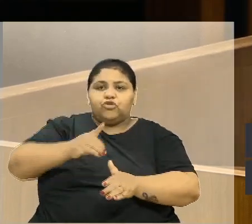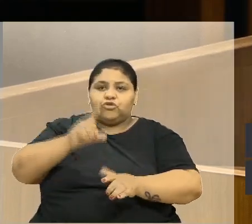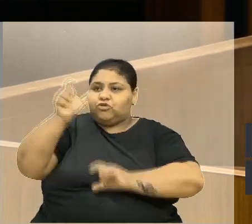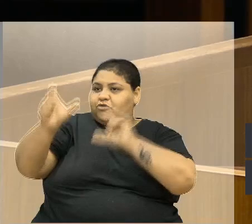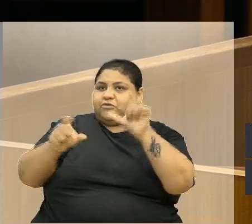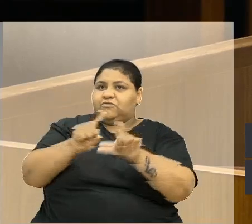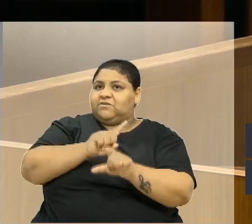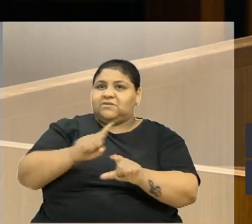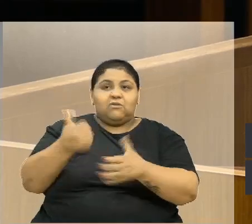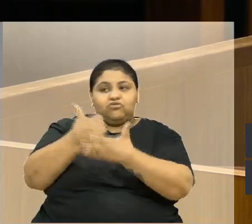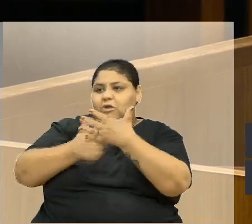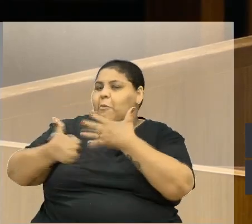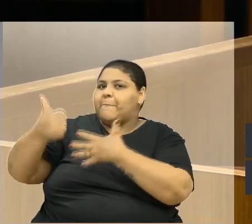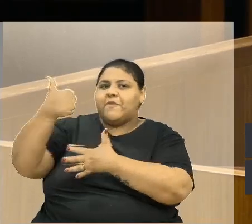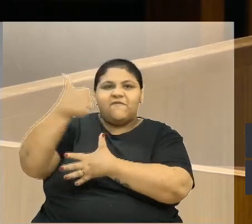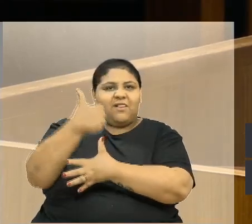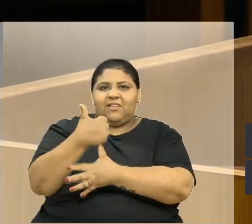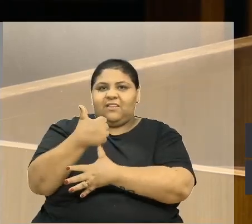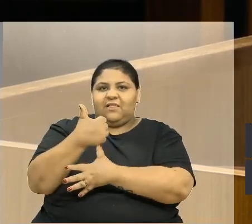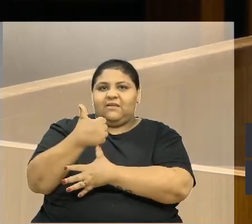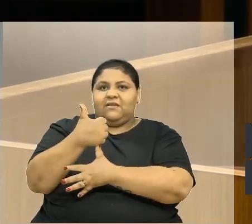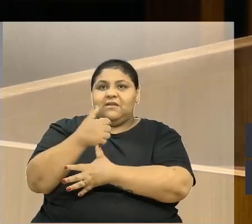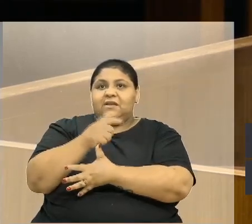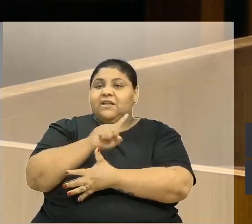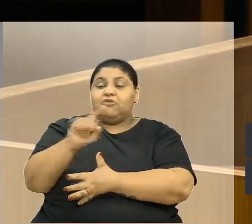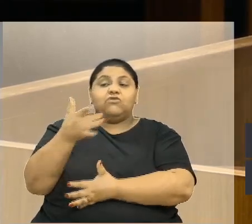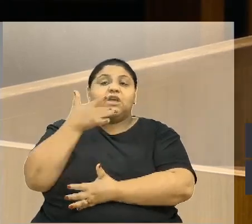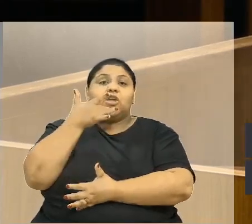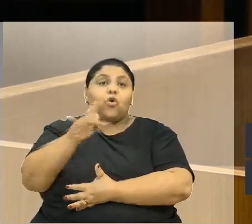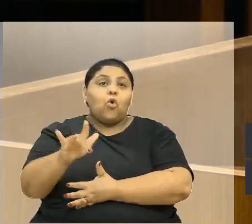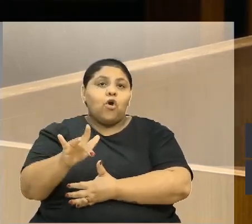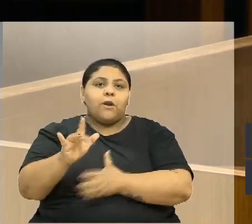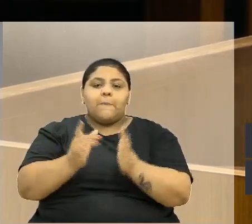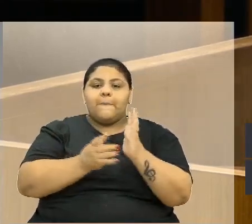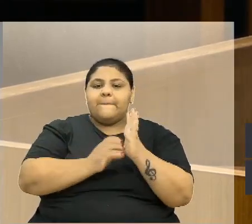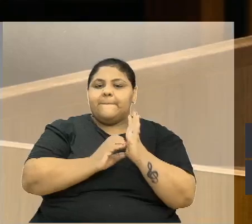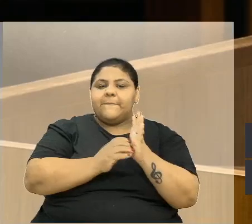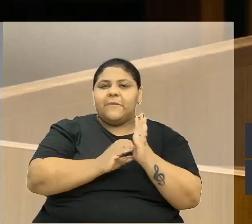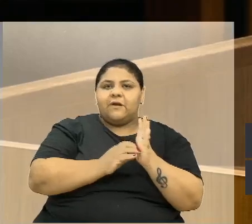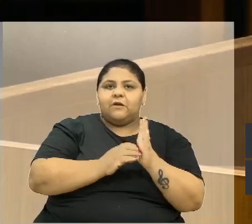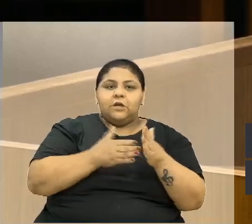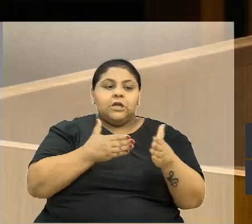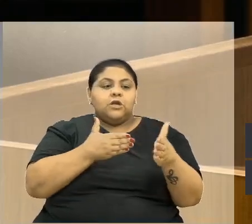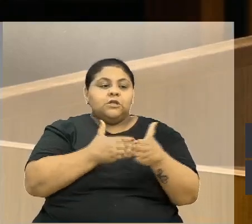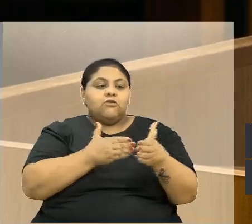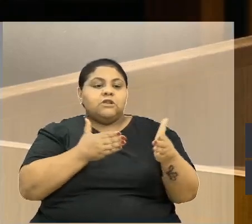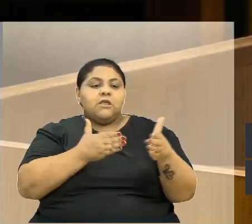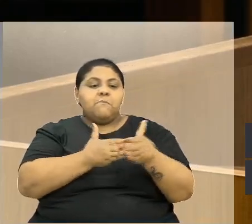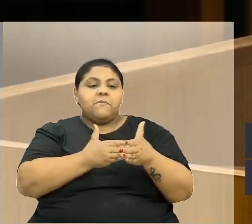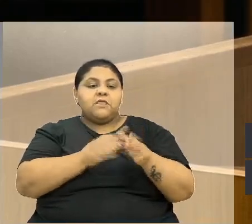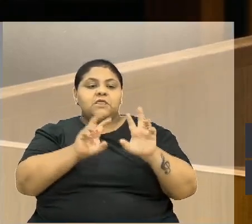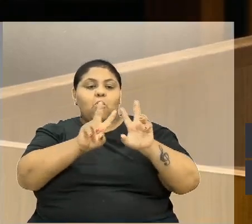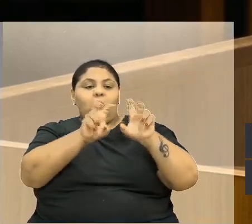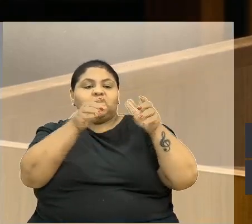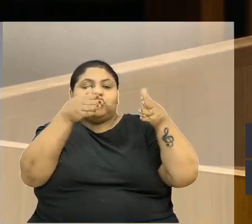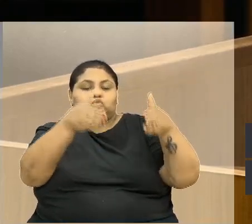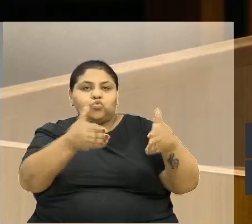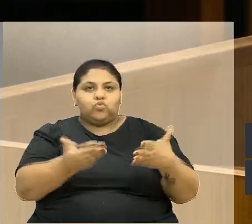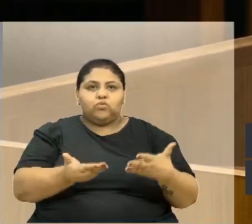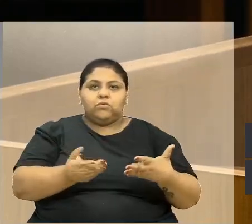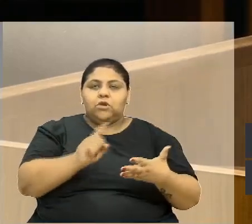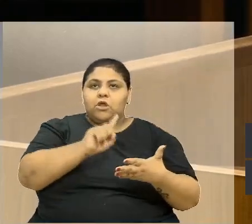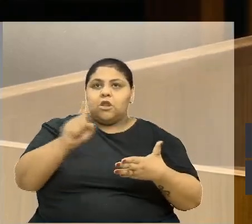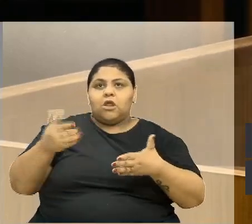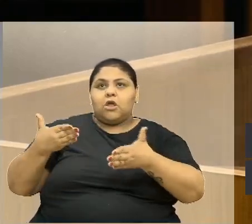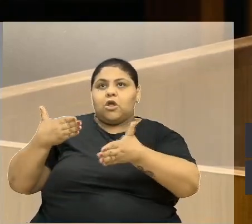são privilégios, que não tem cor partidária, não se limita a uma causa, não se limita a